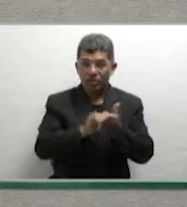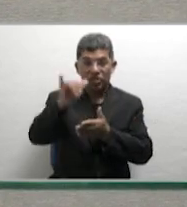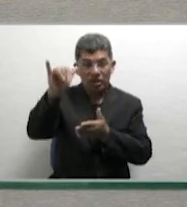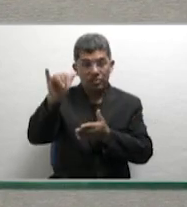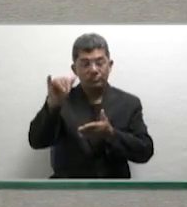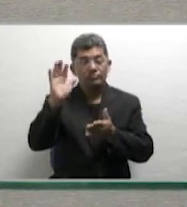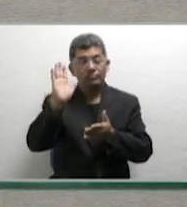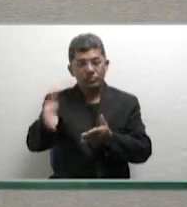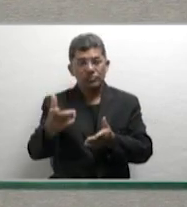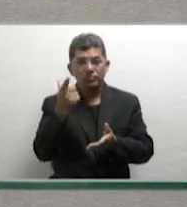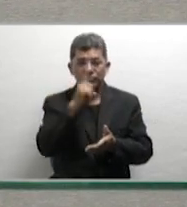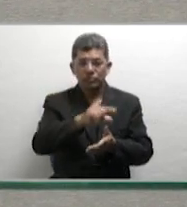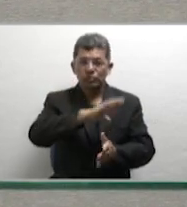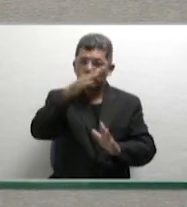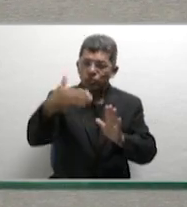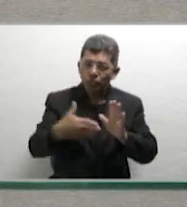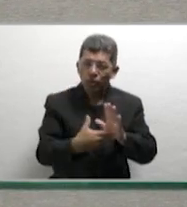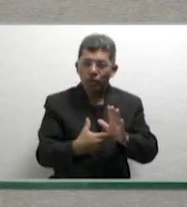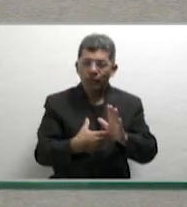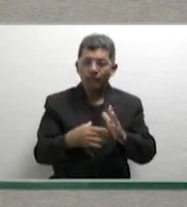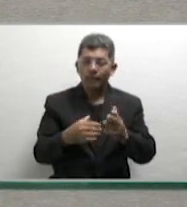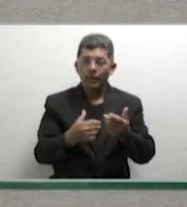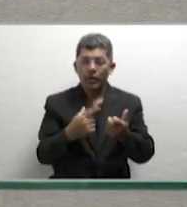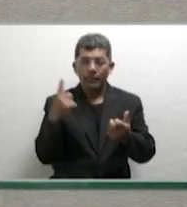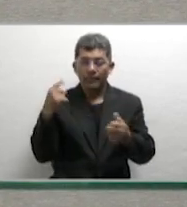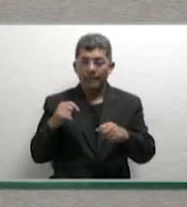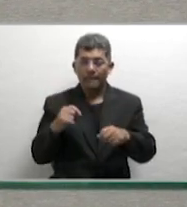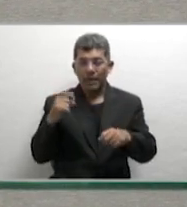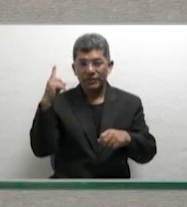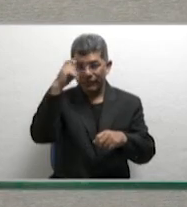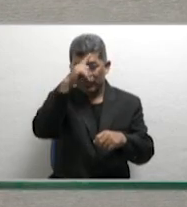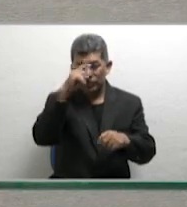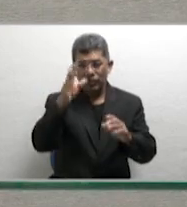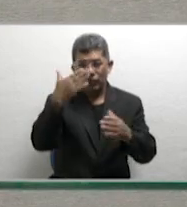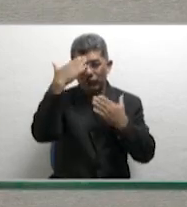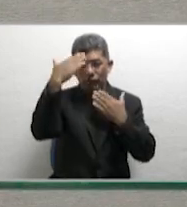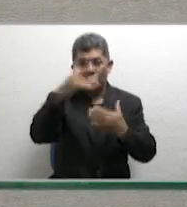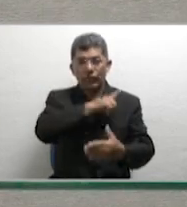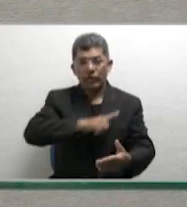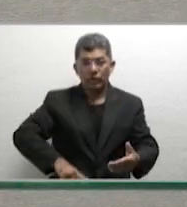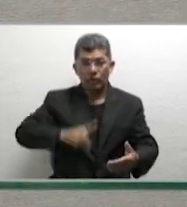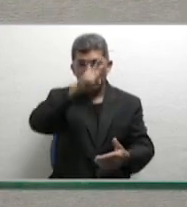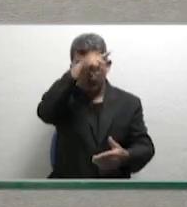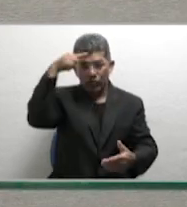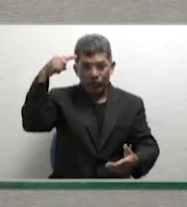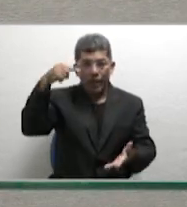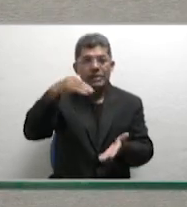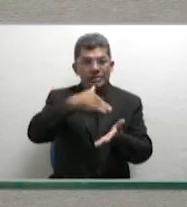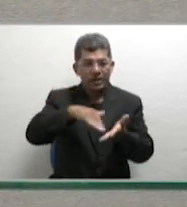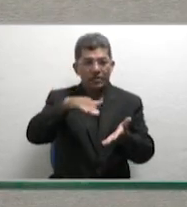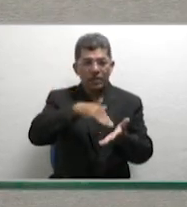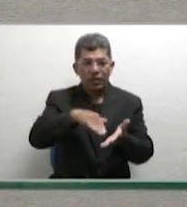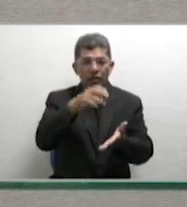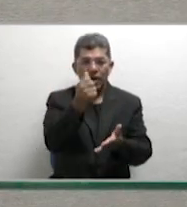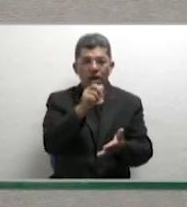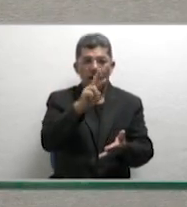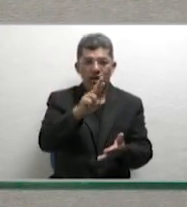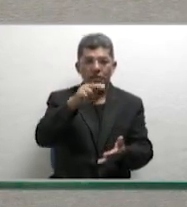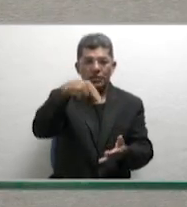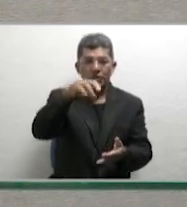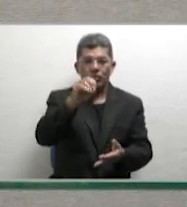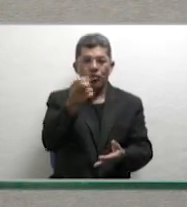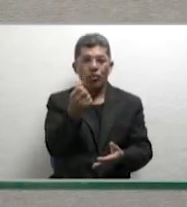conseguimos resolver toda a parte burocrática. E aqui eu quero agradecer ao governador Wilson Lima, secretário Anuar, que de